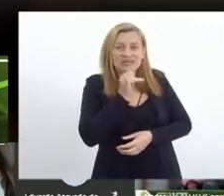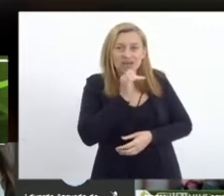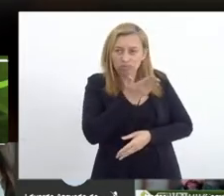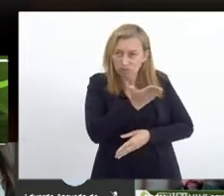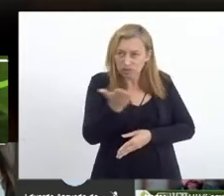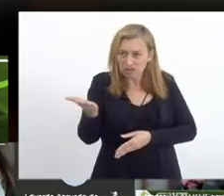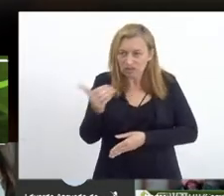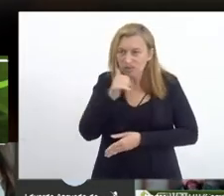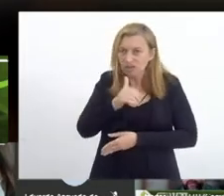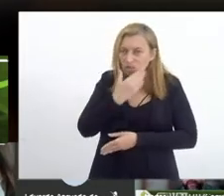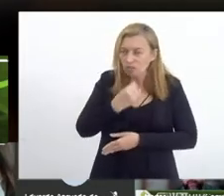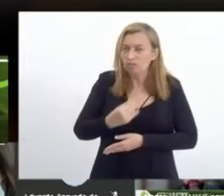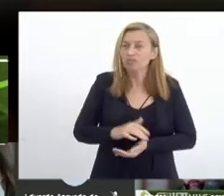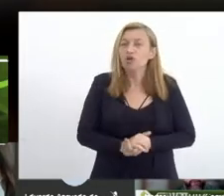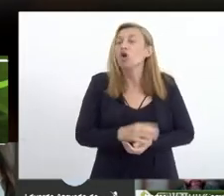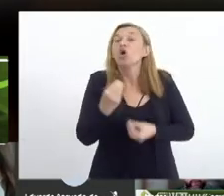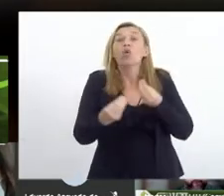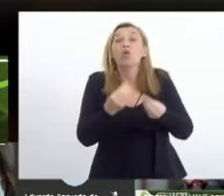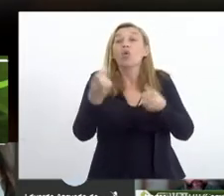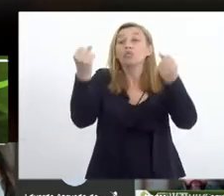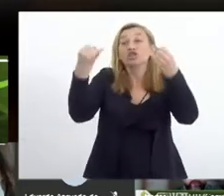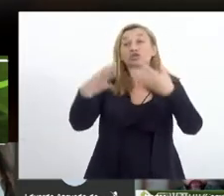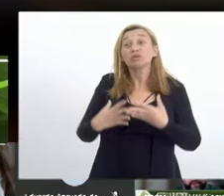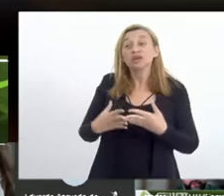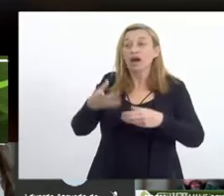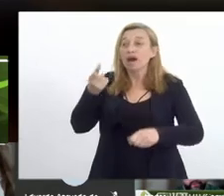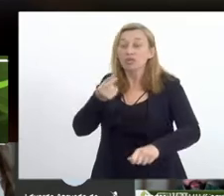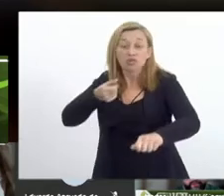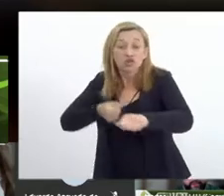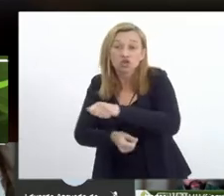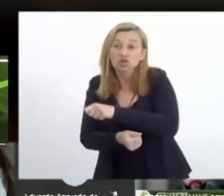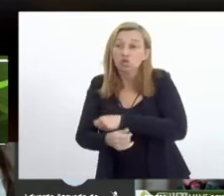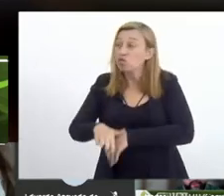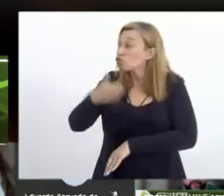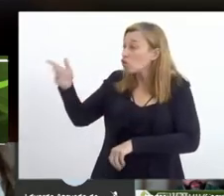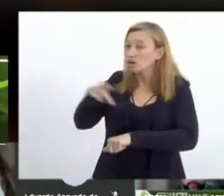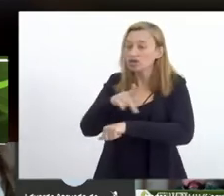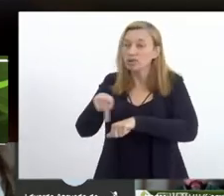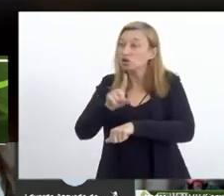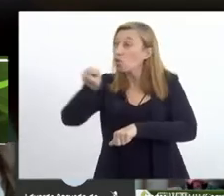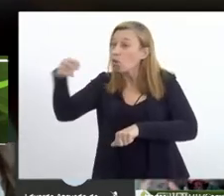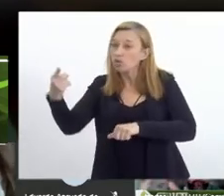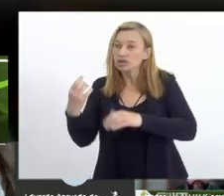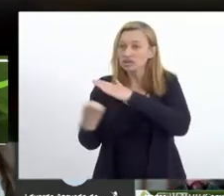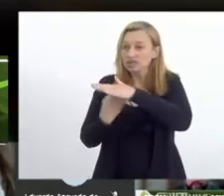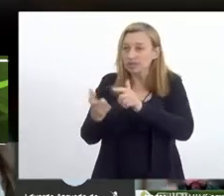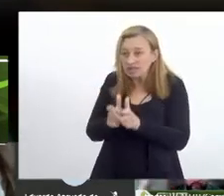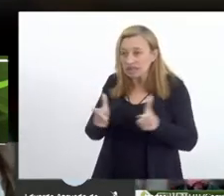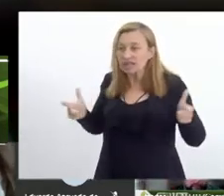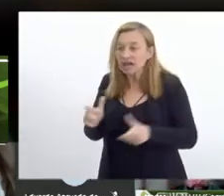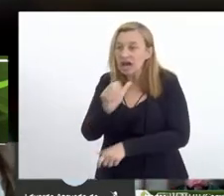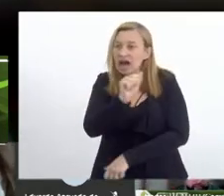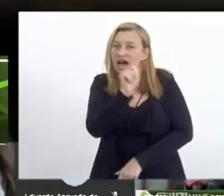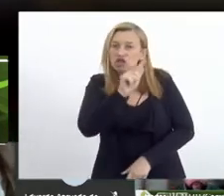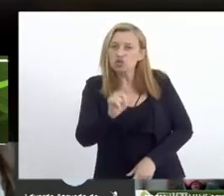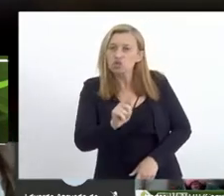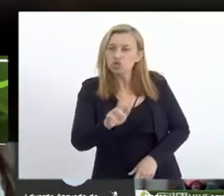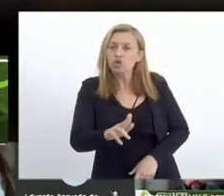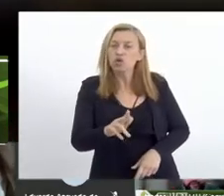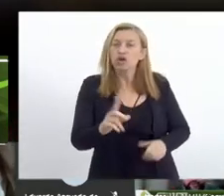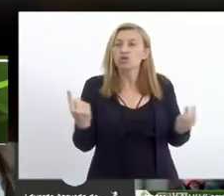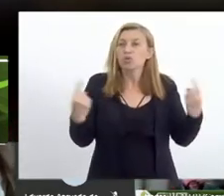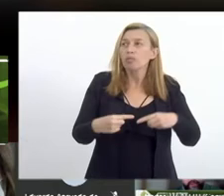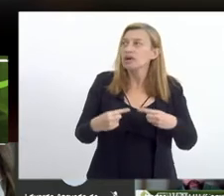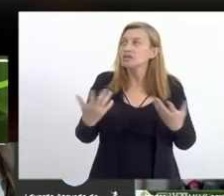senhoras presentes, como eu explico para investidores internacionais, para outras grandes empresas como a Zurich e seus